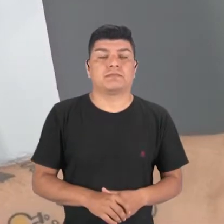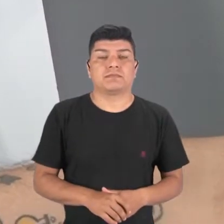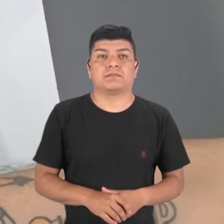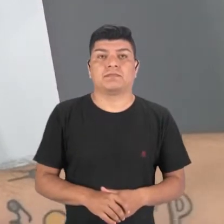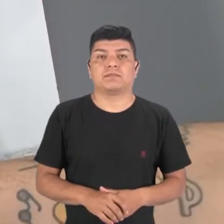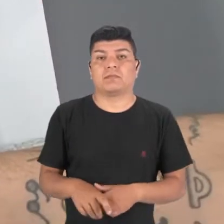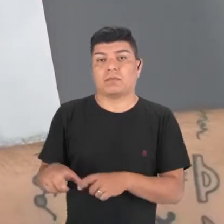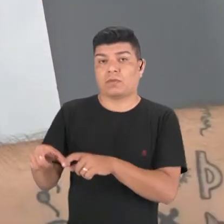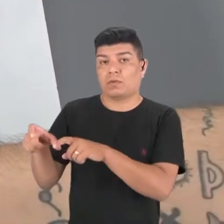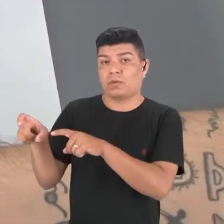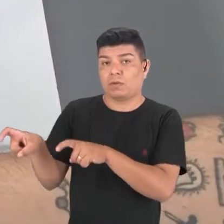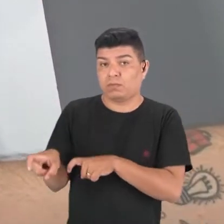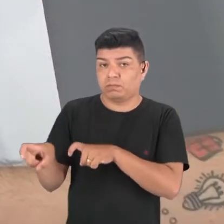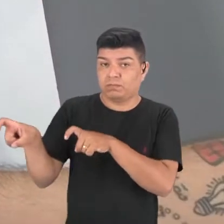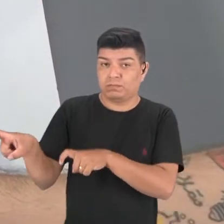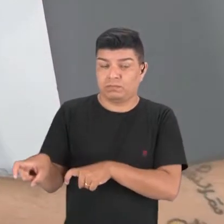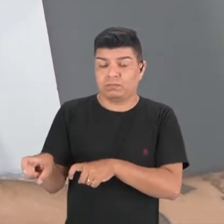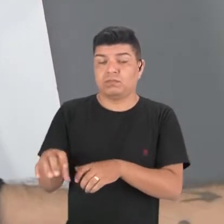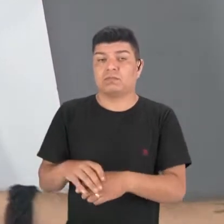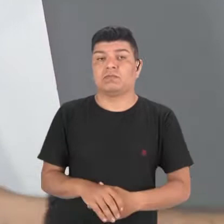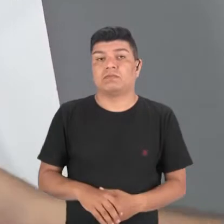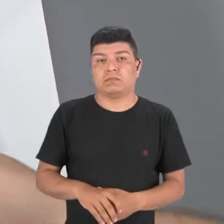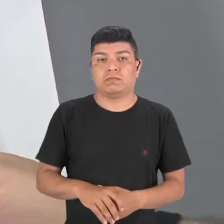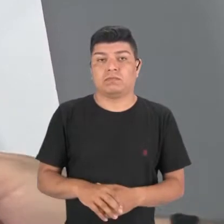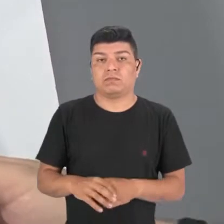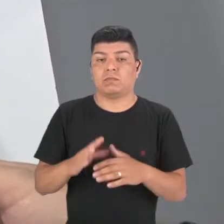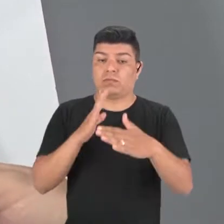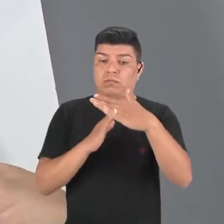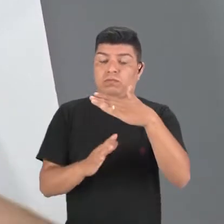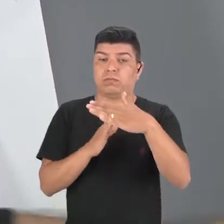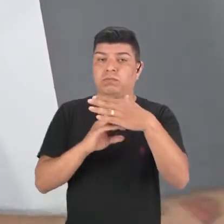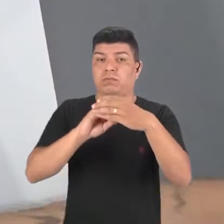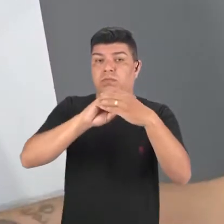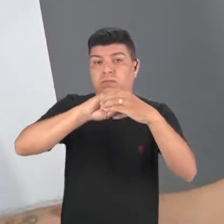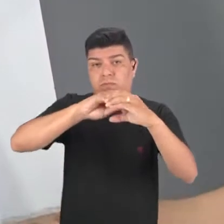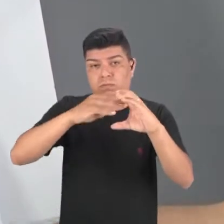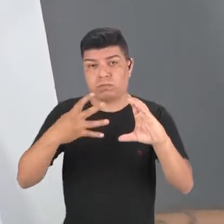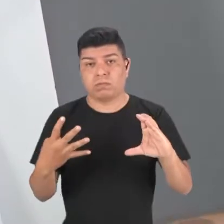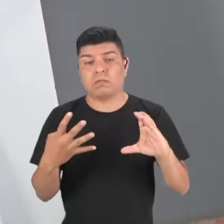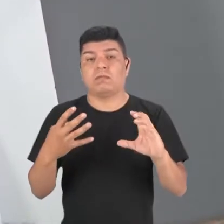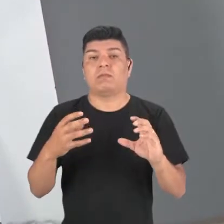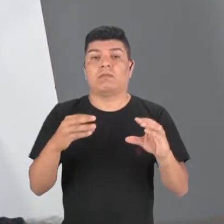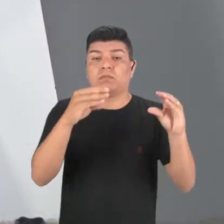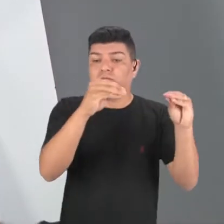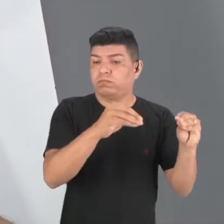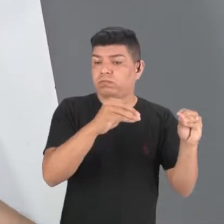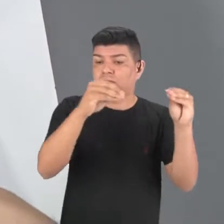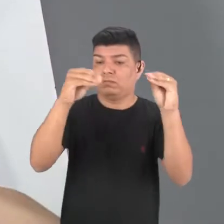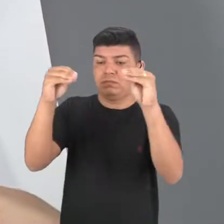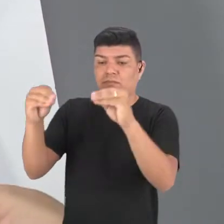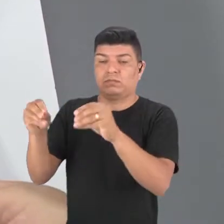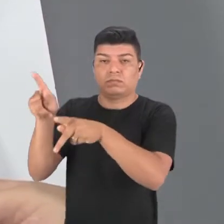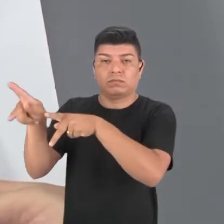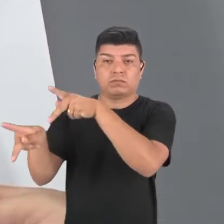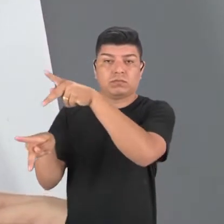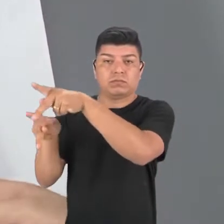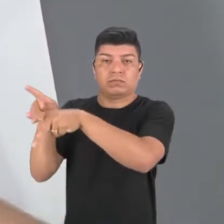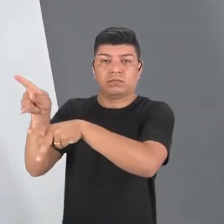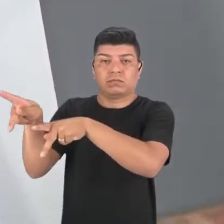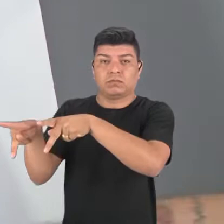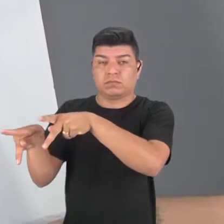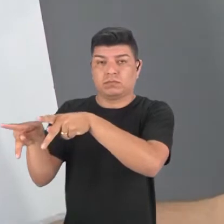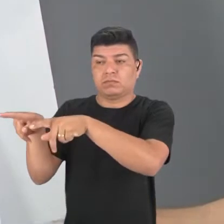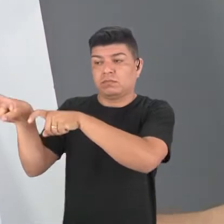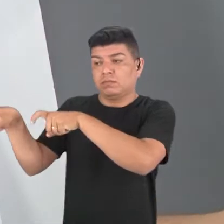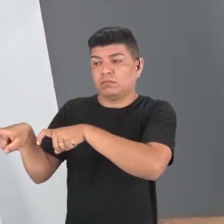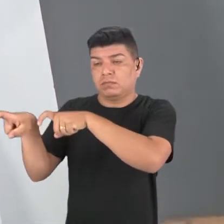O êxodo rural é uma migração caracterizada pelo deslocamento de uma população da